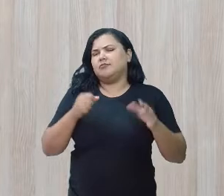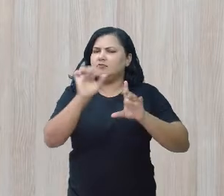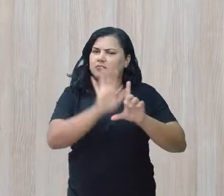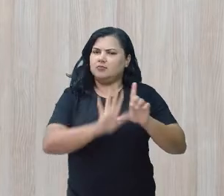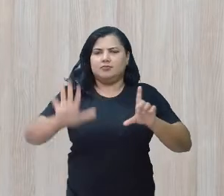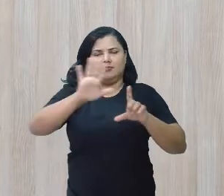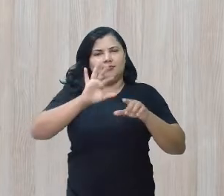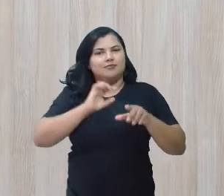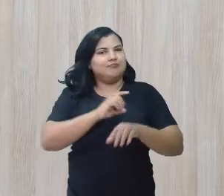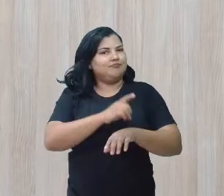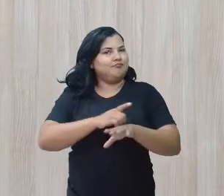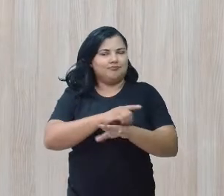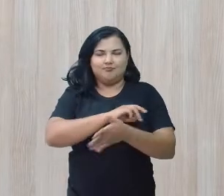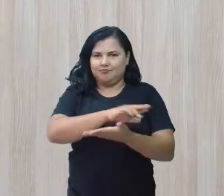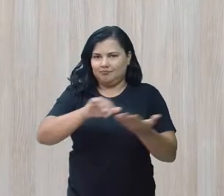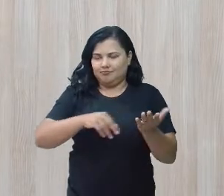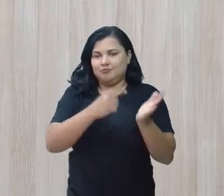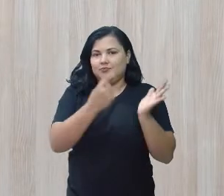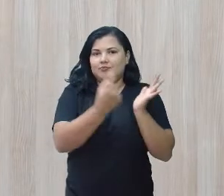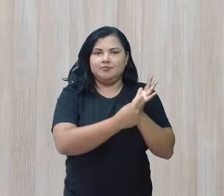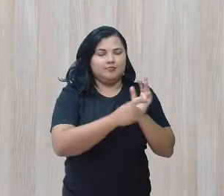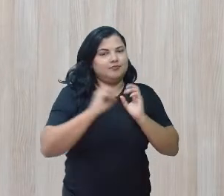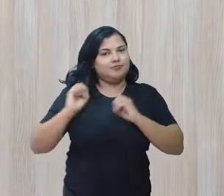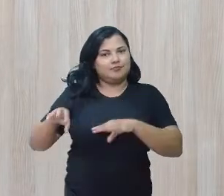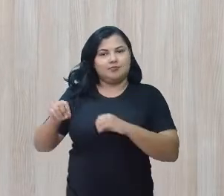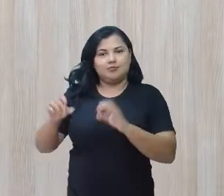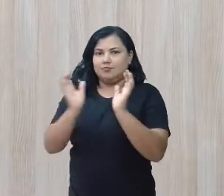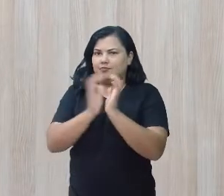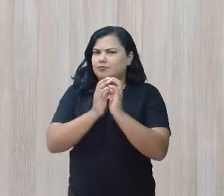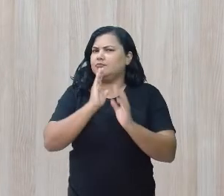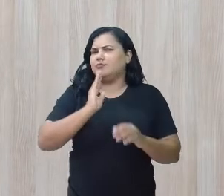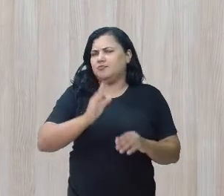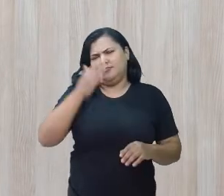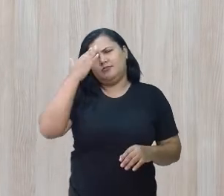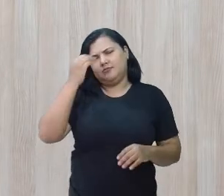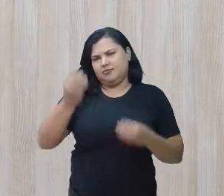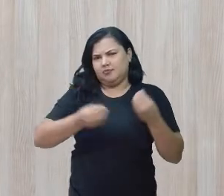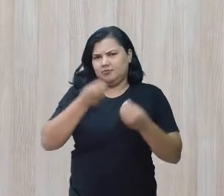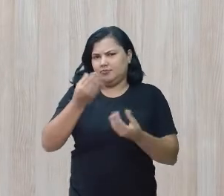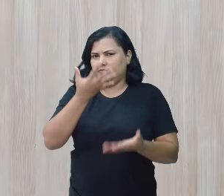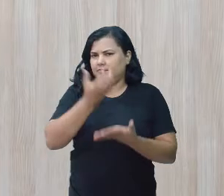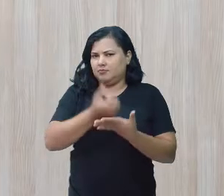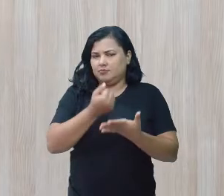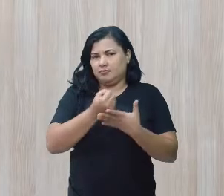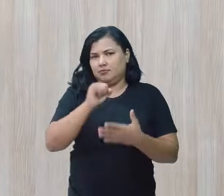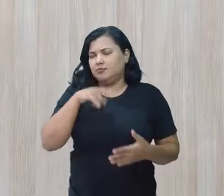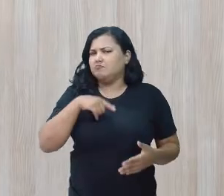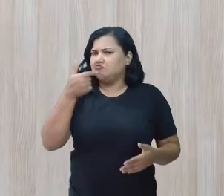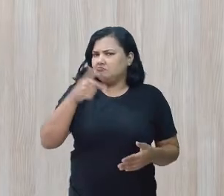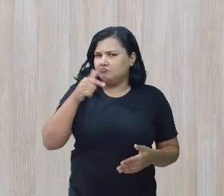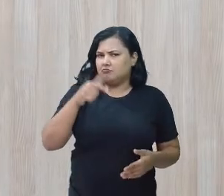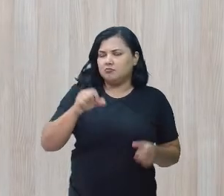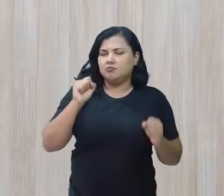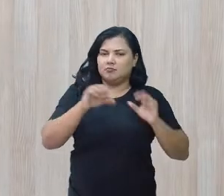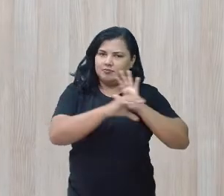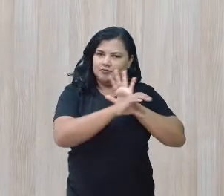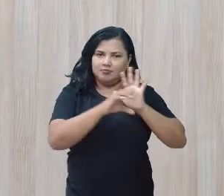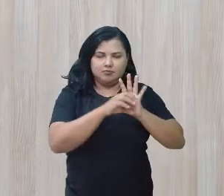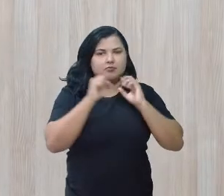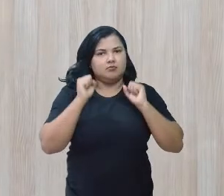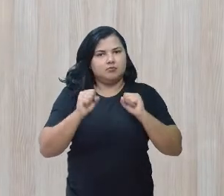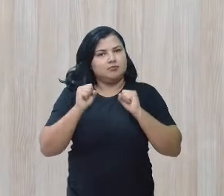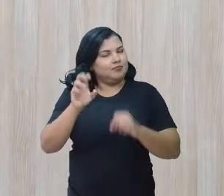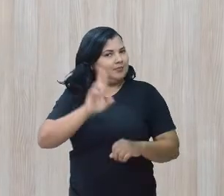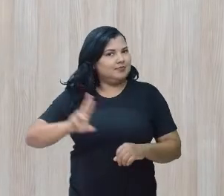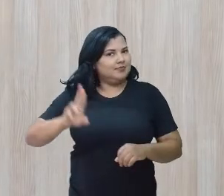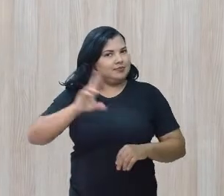plataformas digitais, tá certo? No app do Educa Recife, que você já sabe como baixar, caso você não tenha baixado ainda, tá aí os QR Codes na